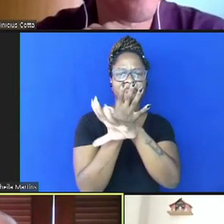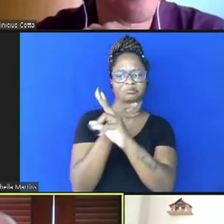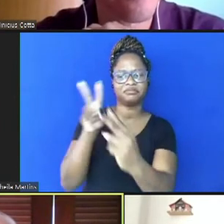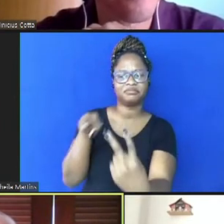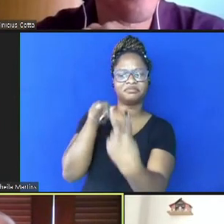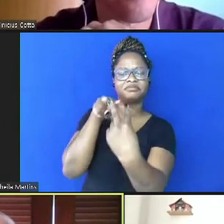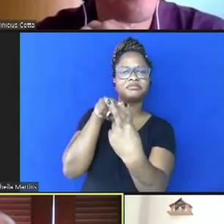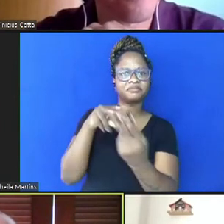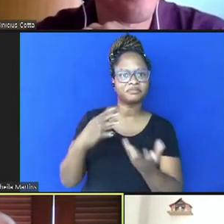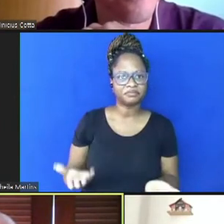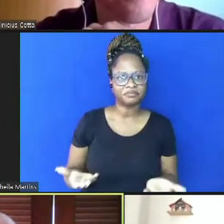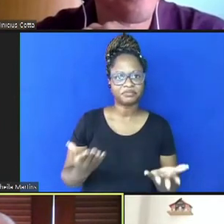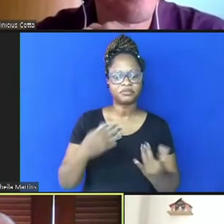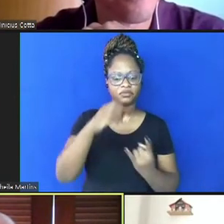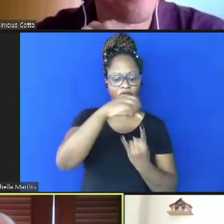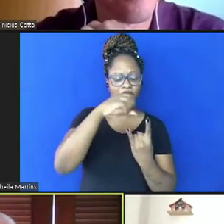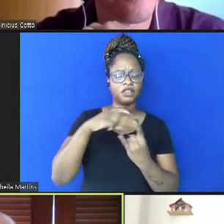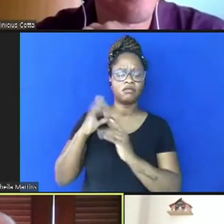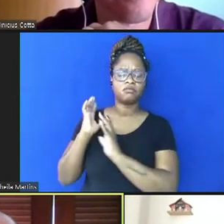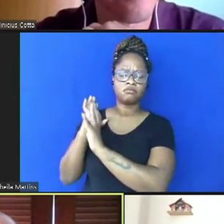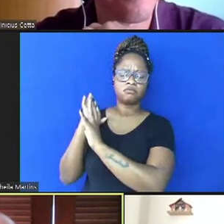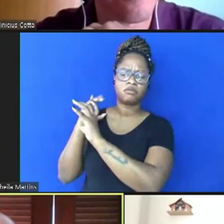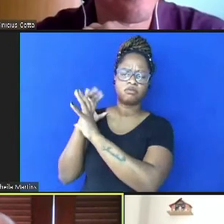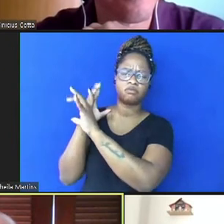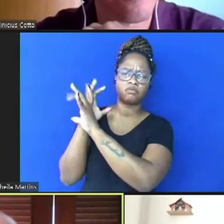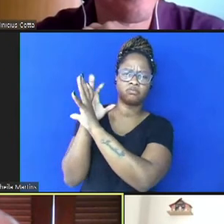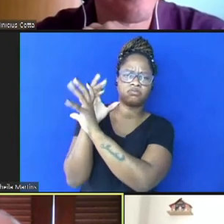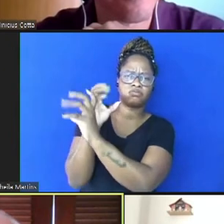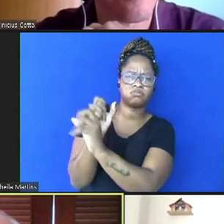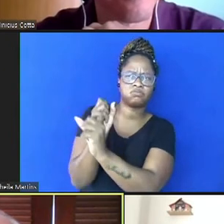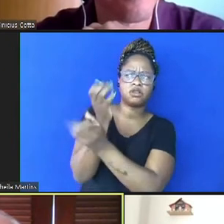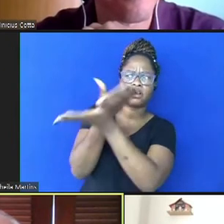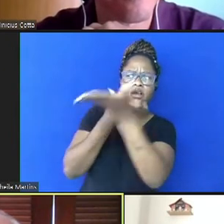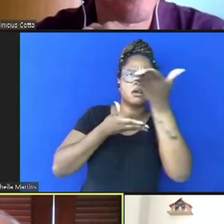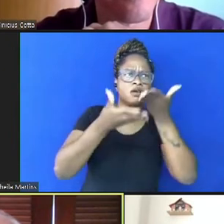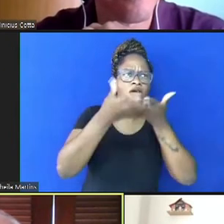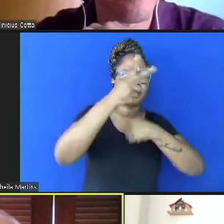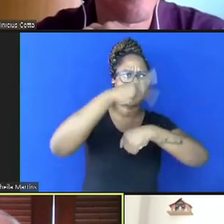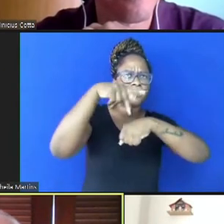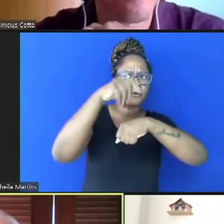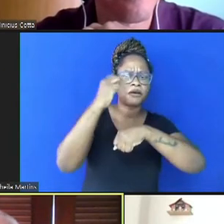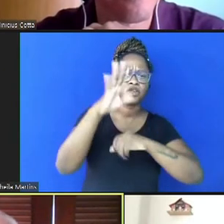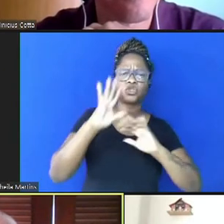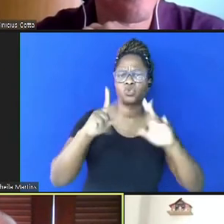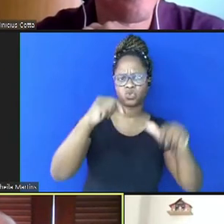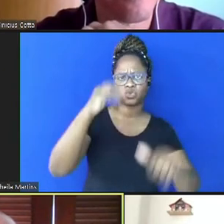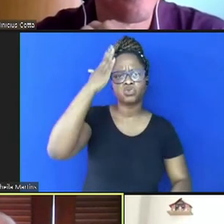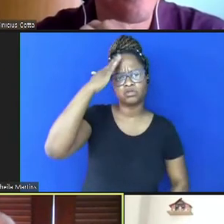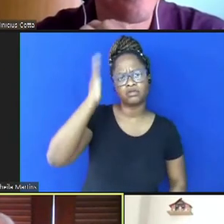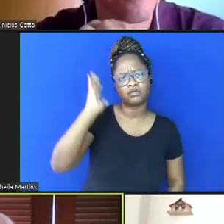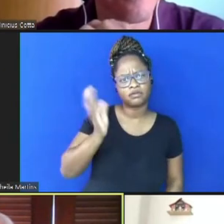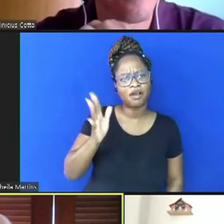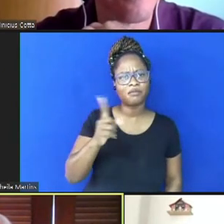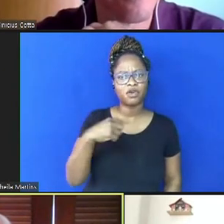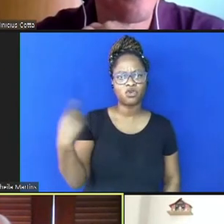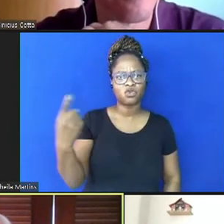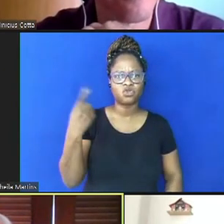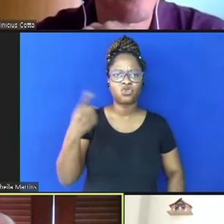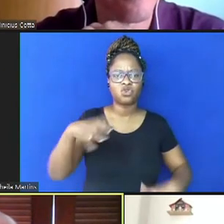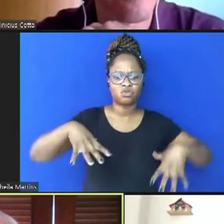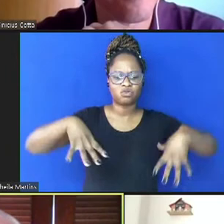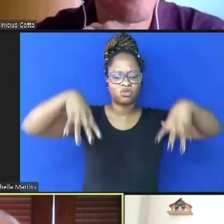A Fiocruz tem uma longa história de cooperação internacional, todos sabem. O nosso castelo tem no